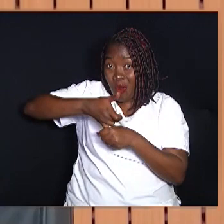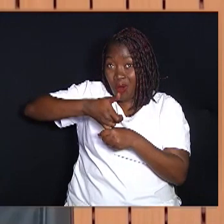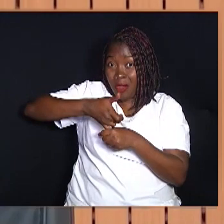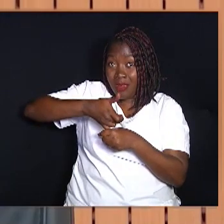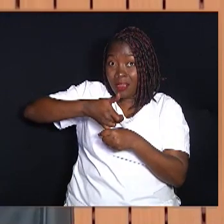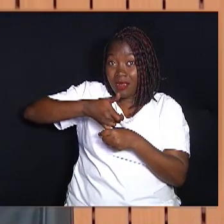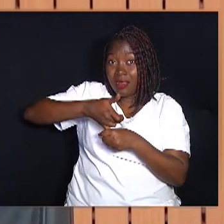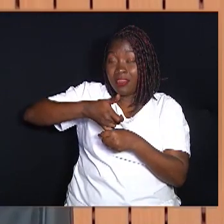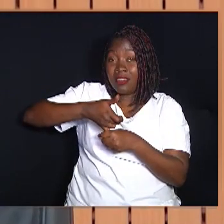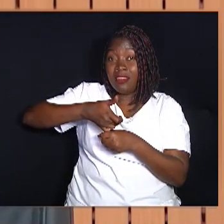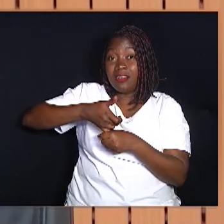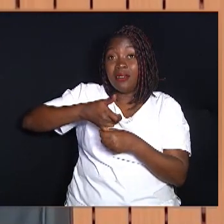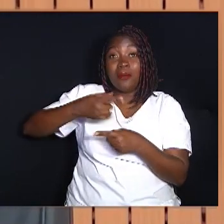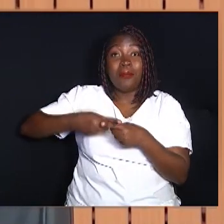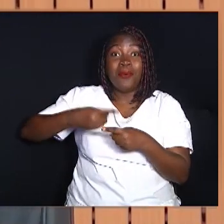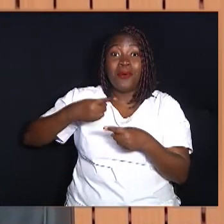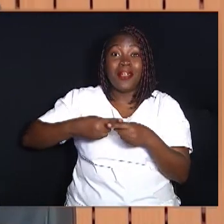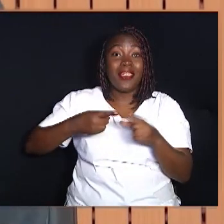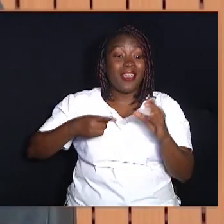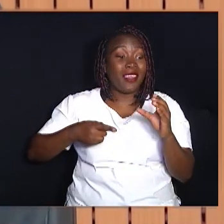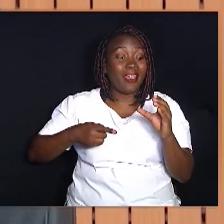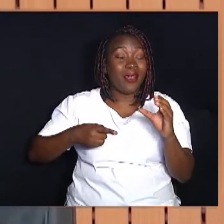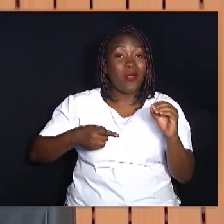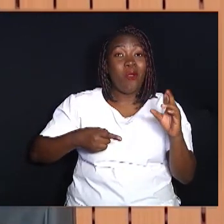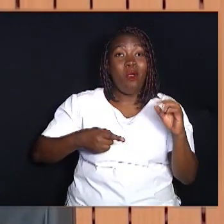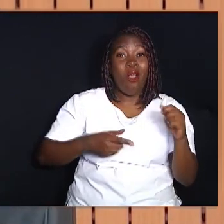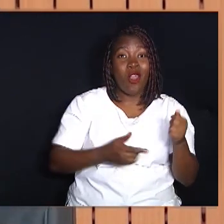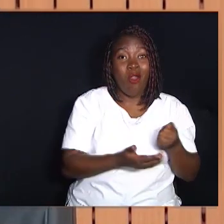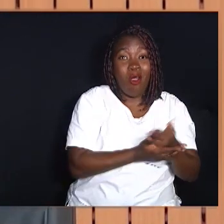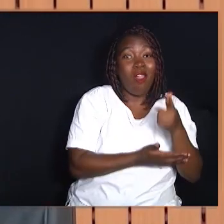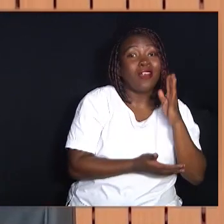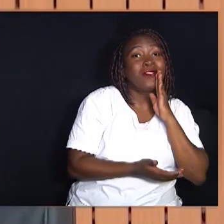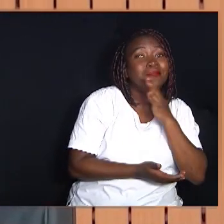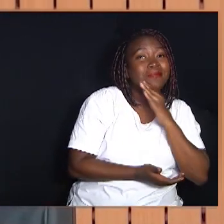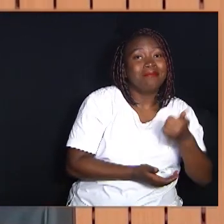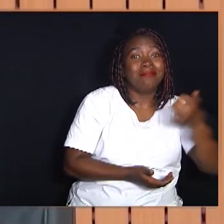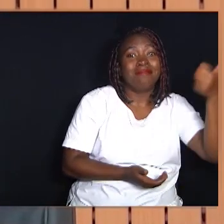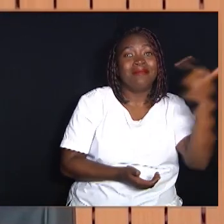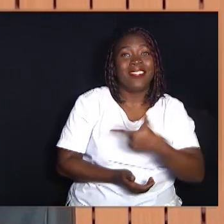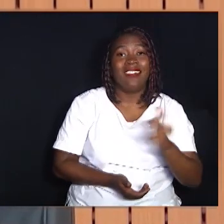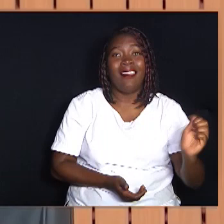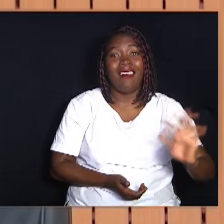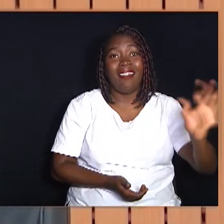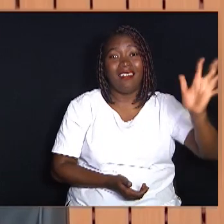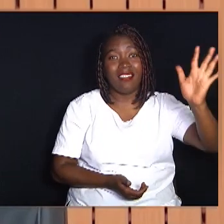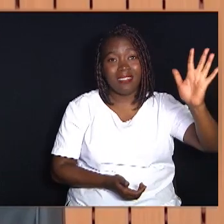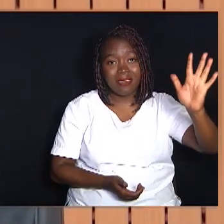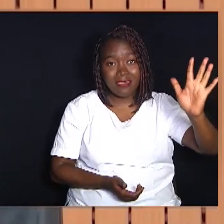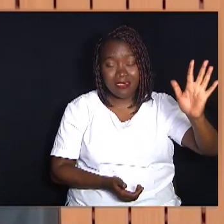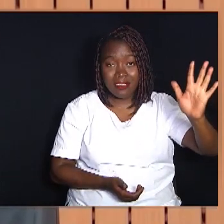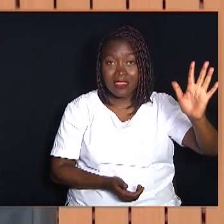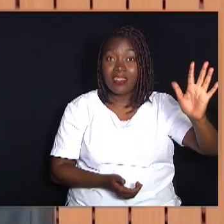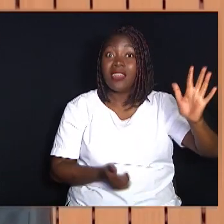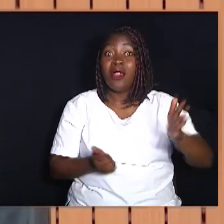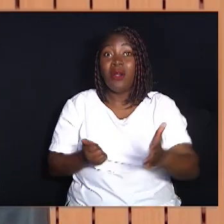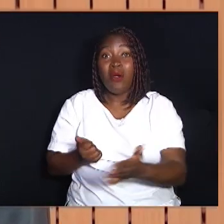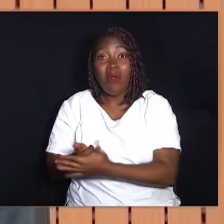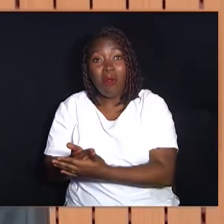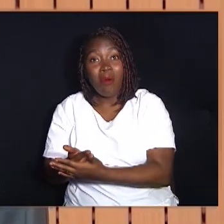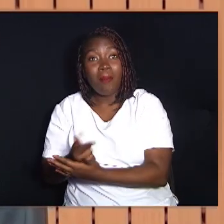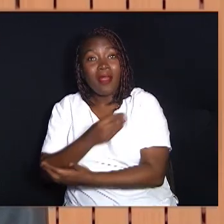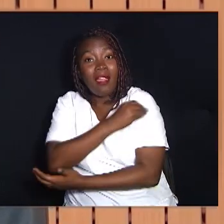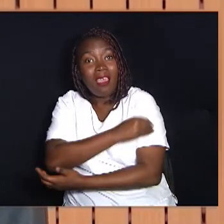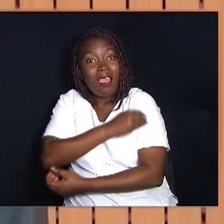né, porque o corote estava mais caro que o litro do álcool. Olha só que loucura. Então eles compravam o litro do álcool